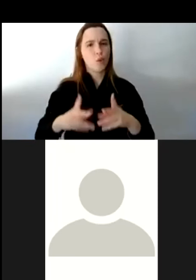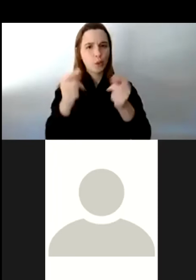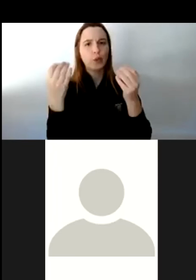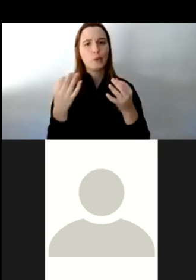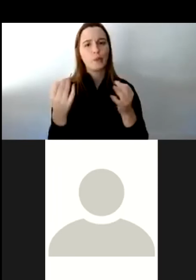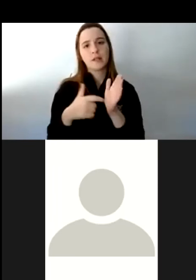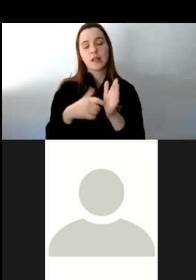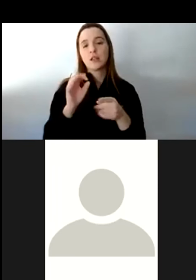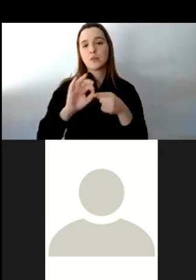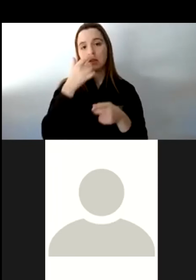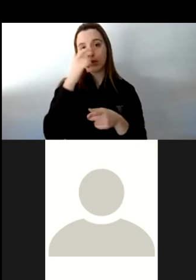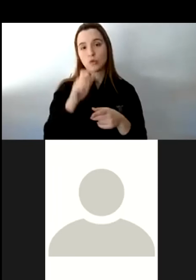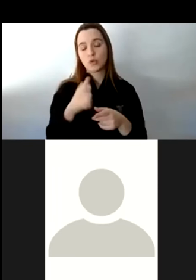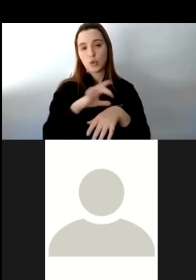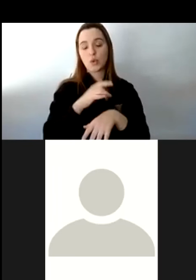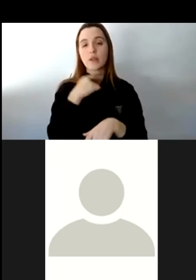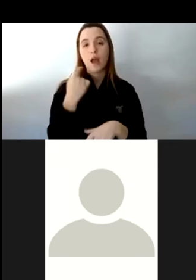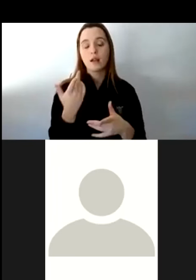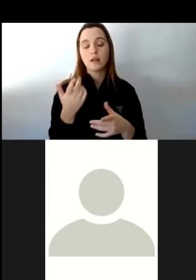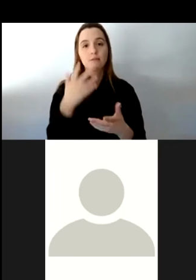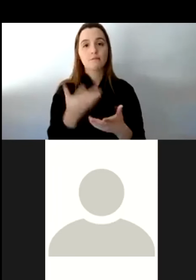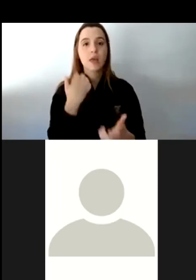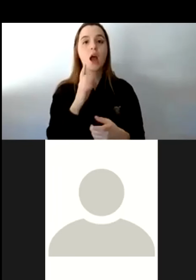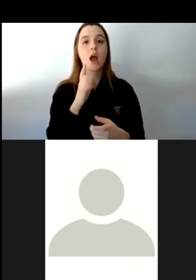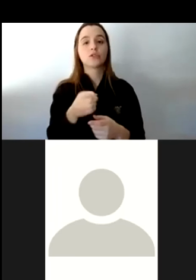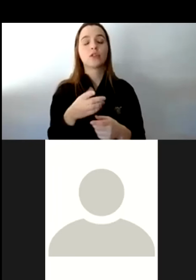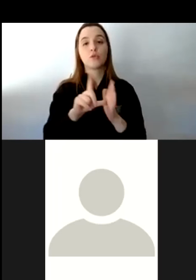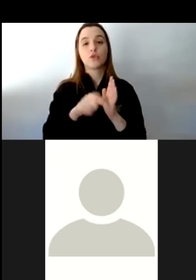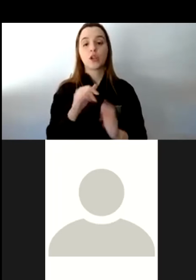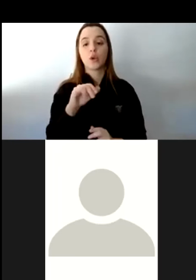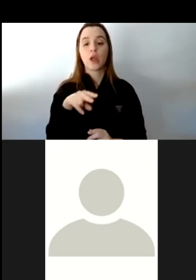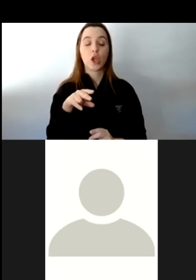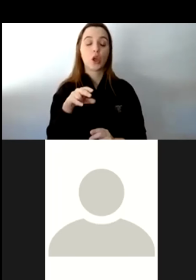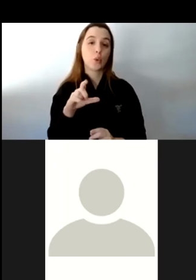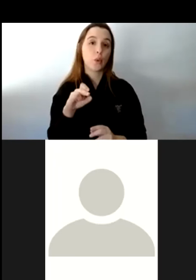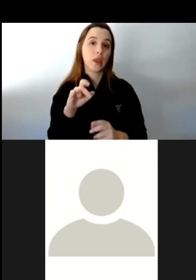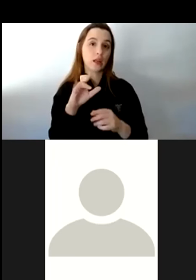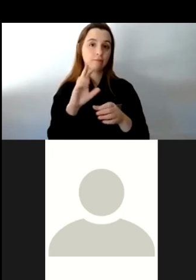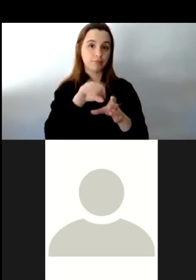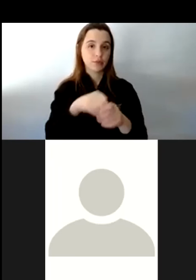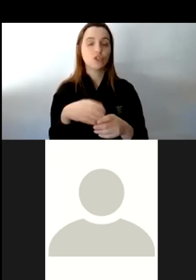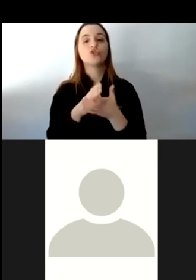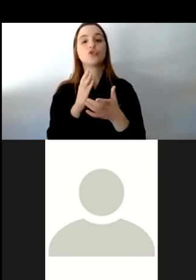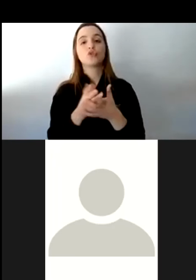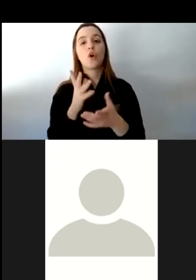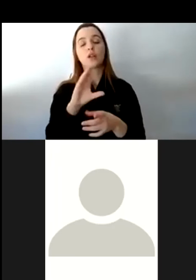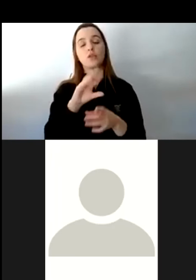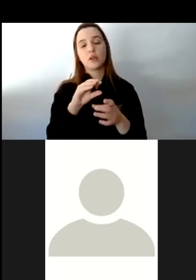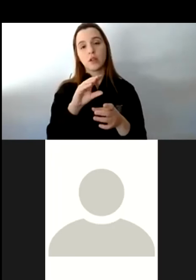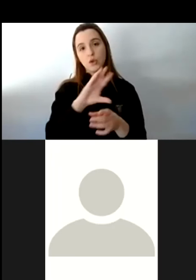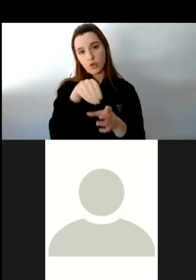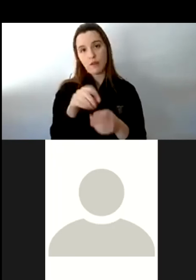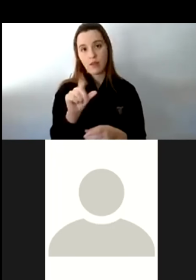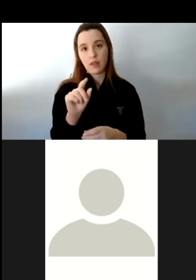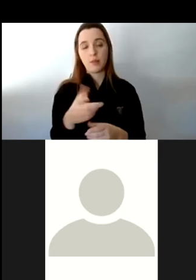necessidades específicas das pessoas com doença rara. Neste âmbito, destacamos o projeto Incluir, a Escola Inclusiva, o projeto Mavi,